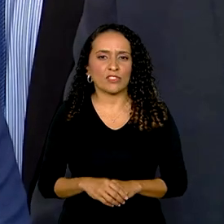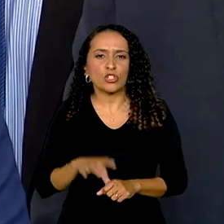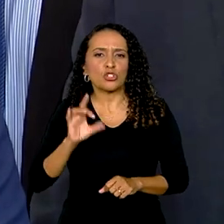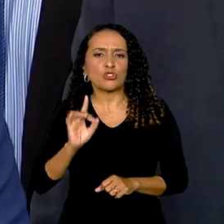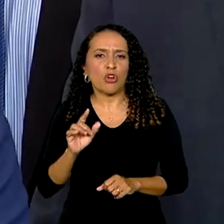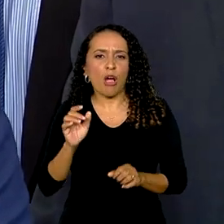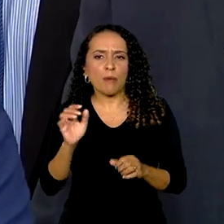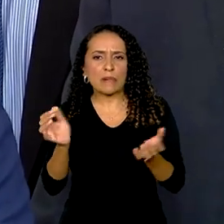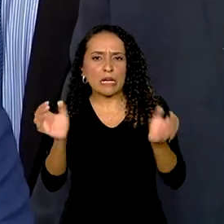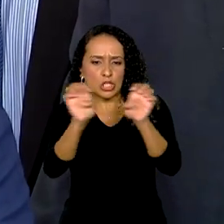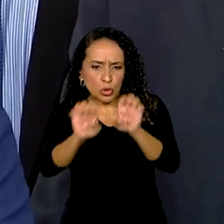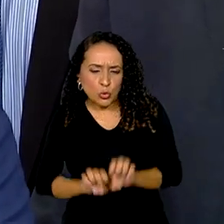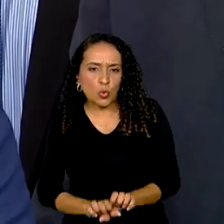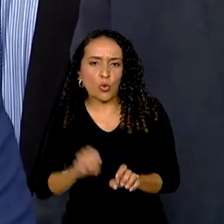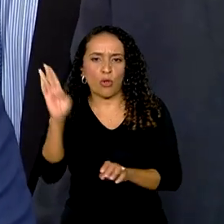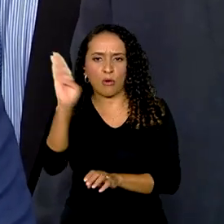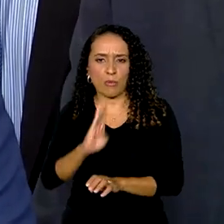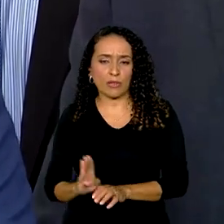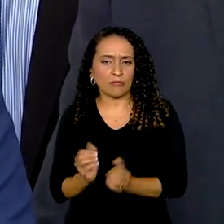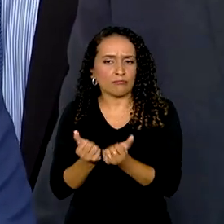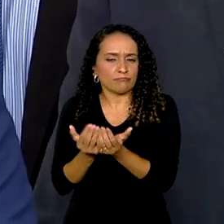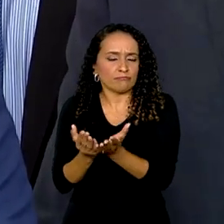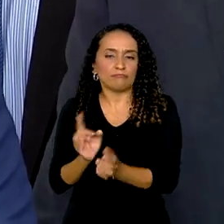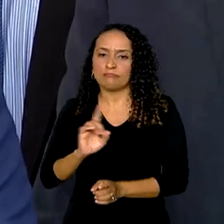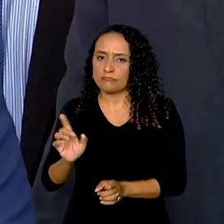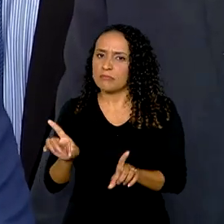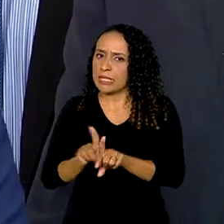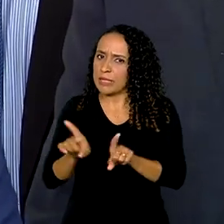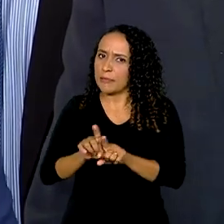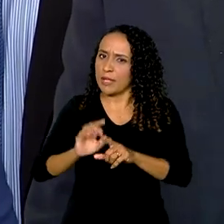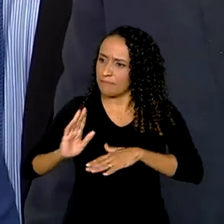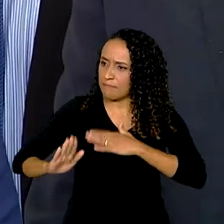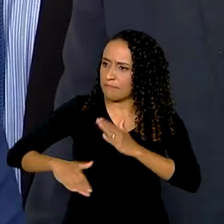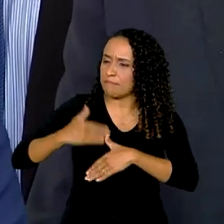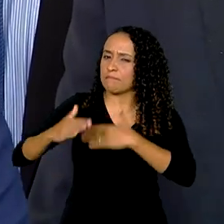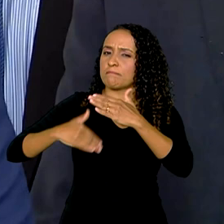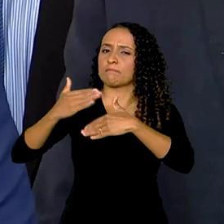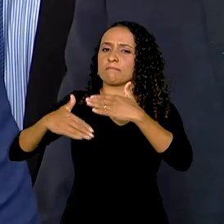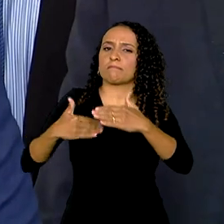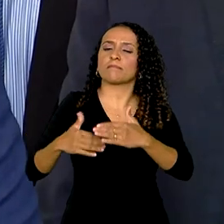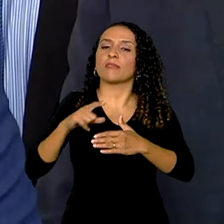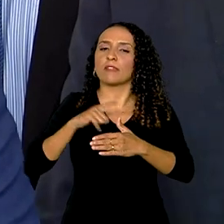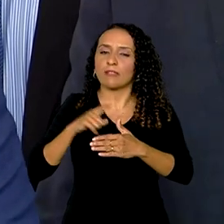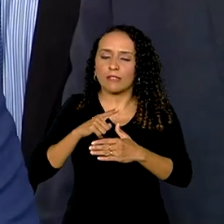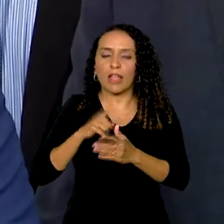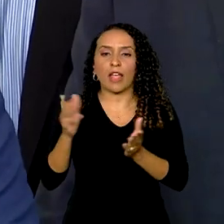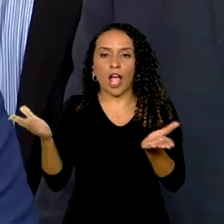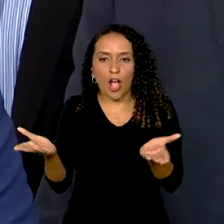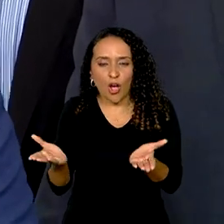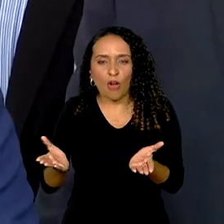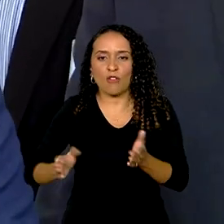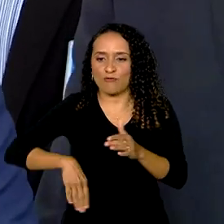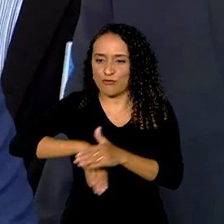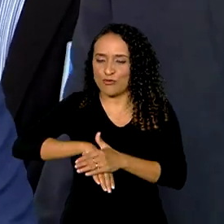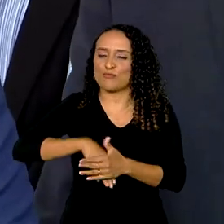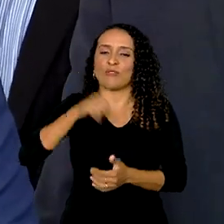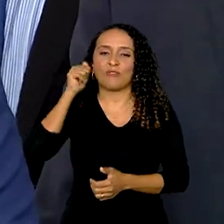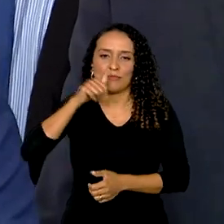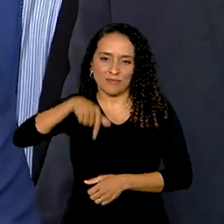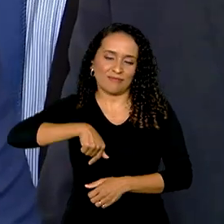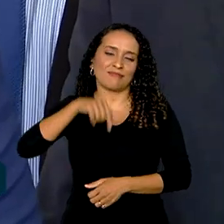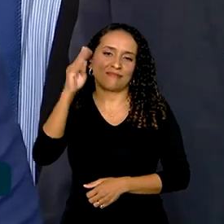só pela estrutura que o Brasil oferece, mas também pelo crescimento linear que está havendo no futebol feminino em nosso